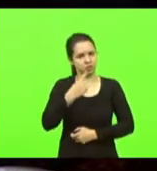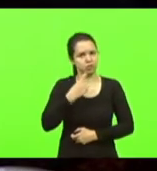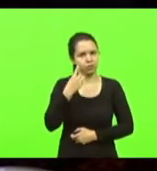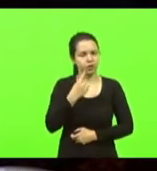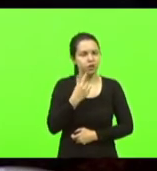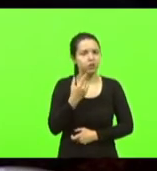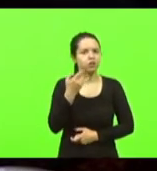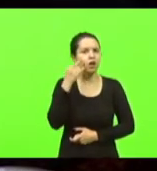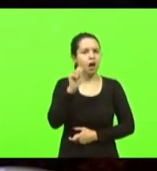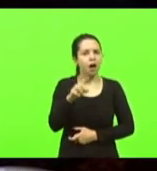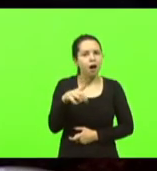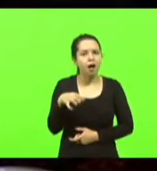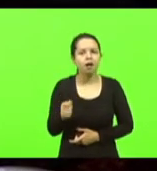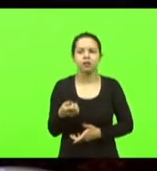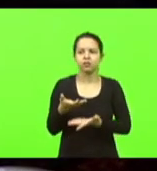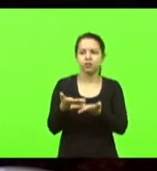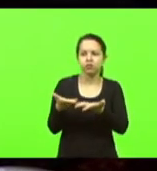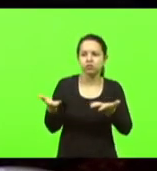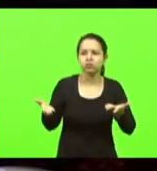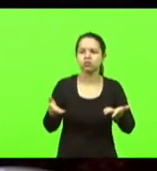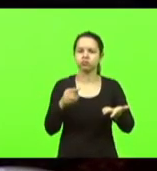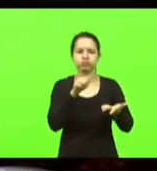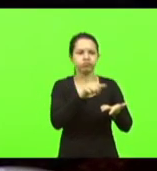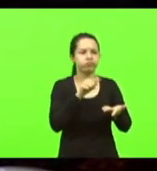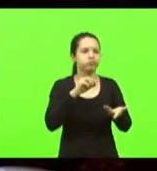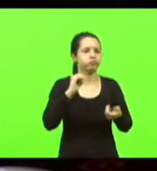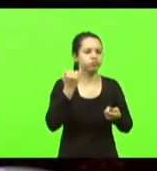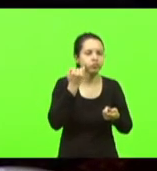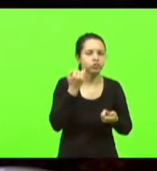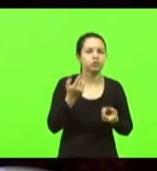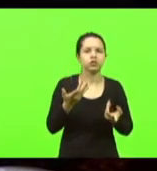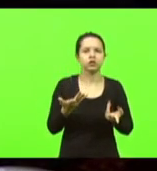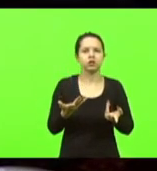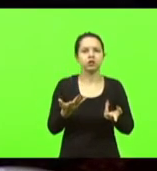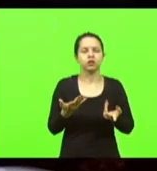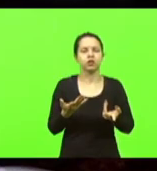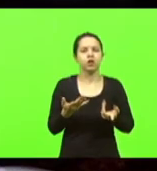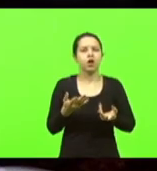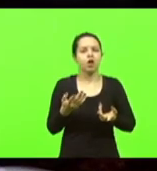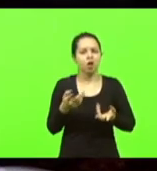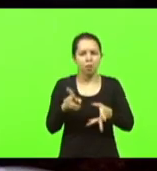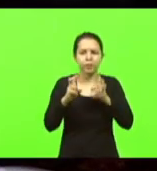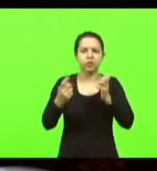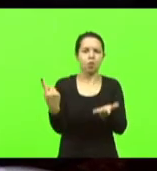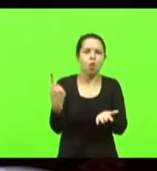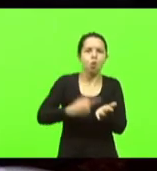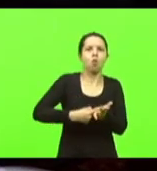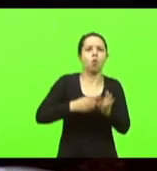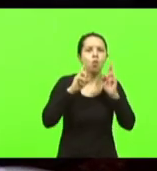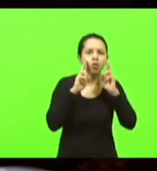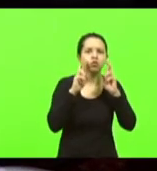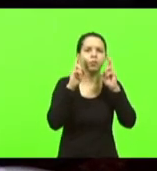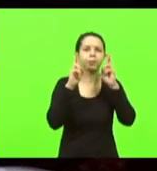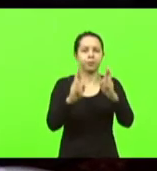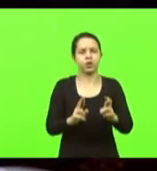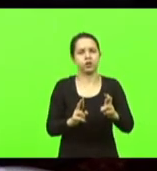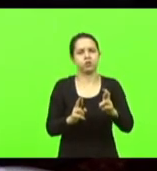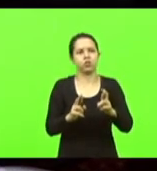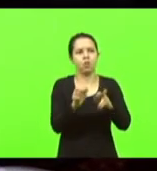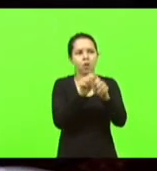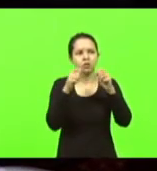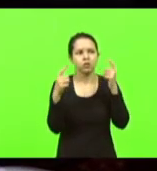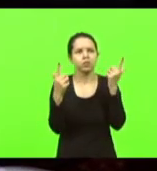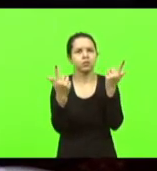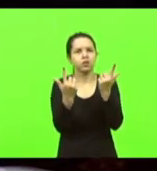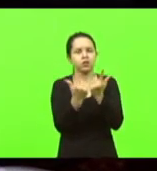deputada ada Deputado Jessé o comprometimento respeito com que a Assembleia